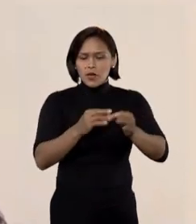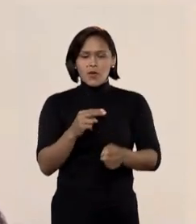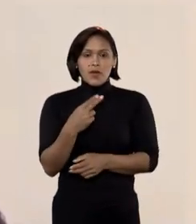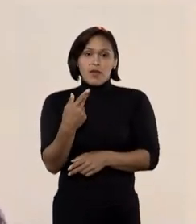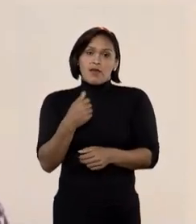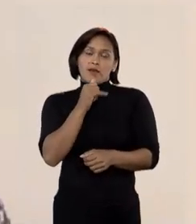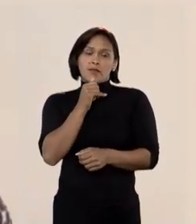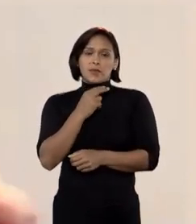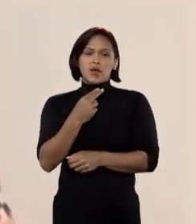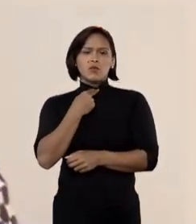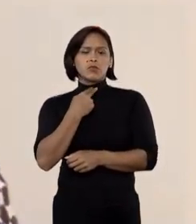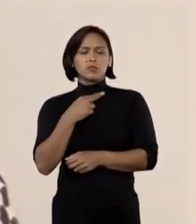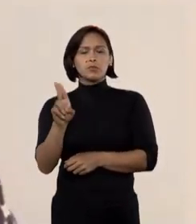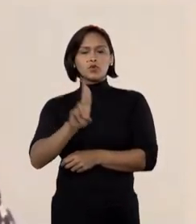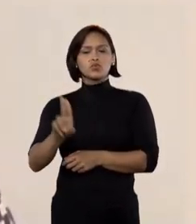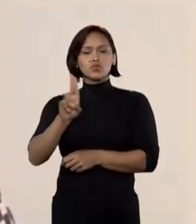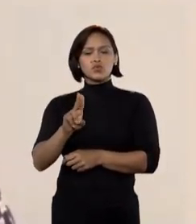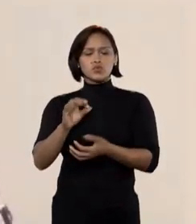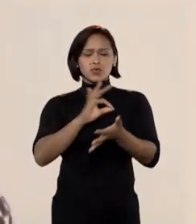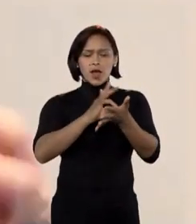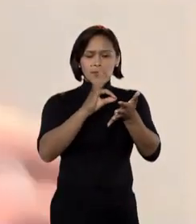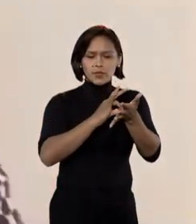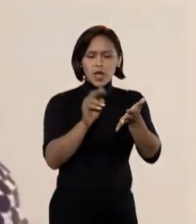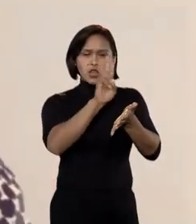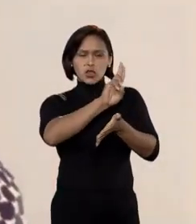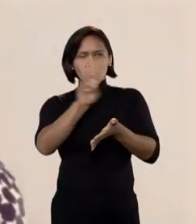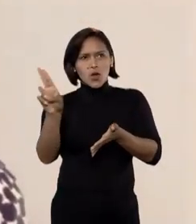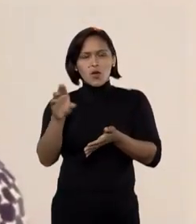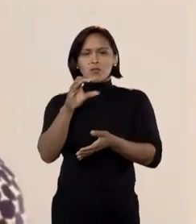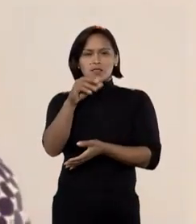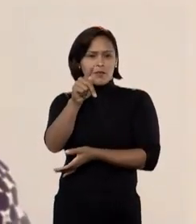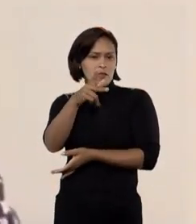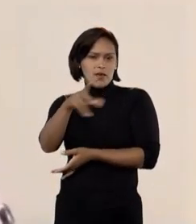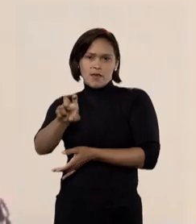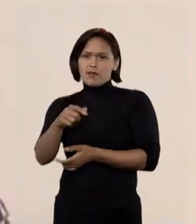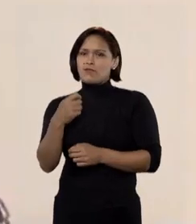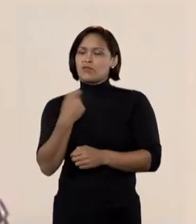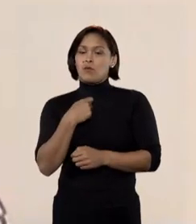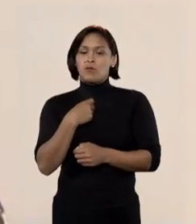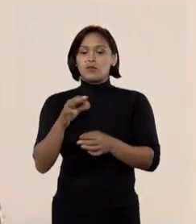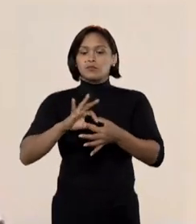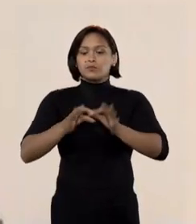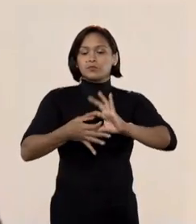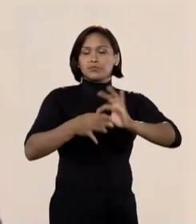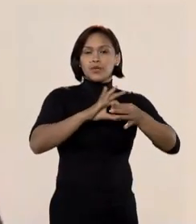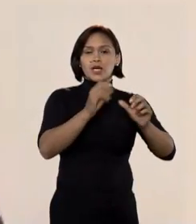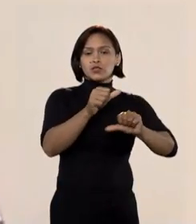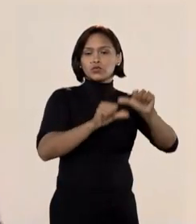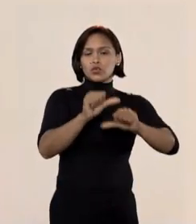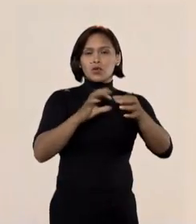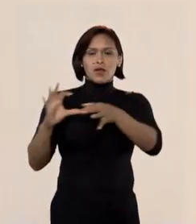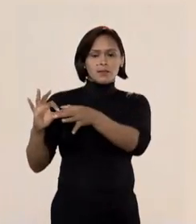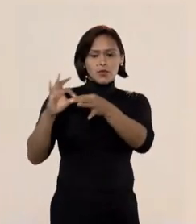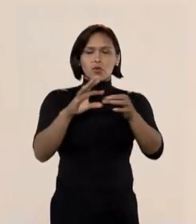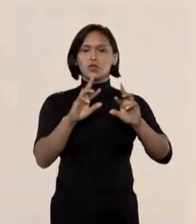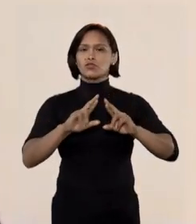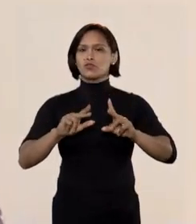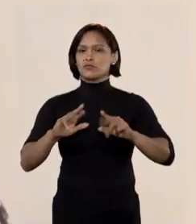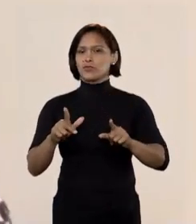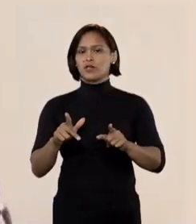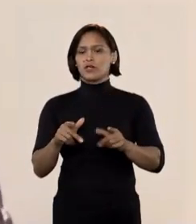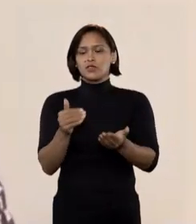não posso utilizar um dado que foi coletado em um contexto e utilizá-lo para um contexto completamente incompatível com